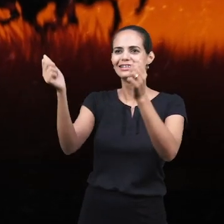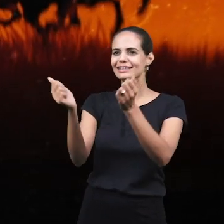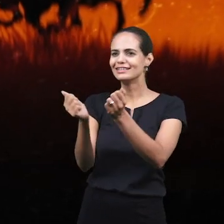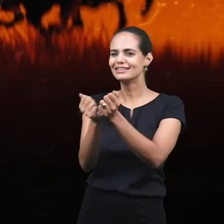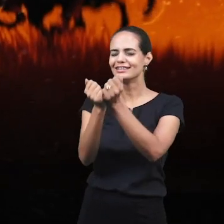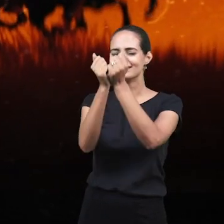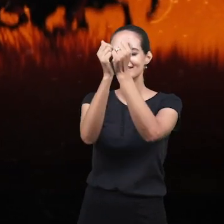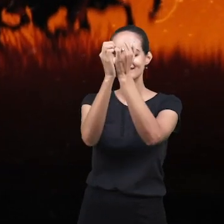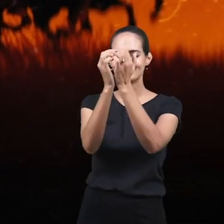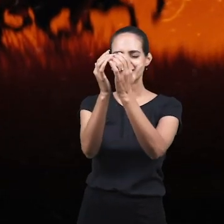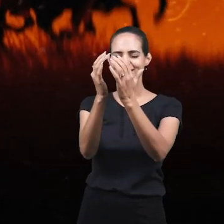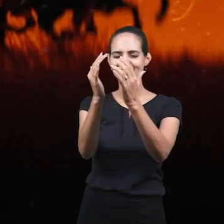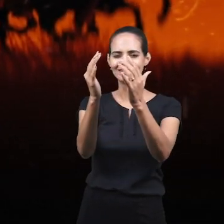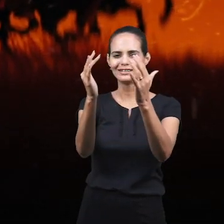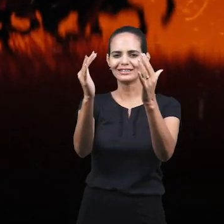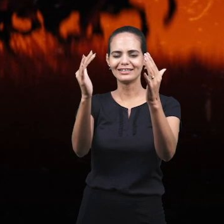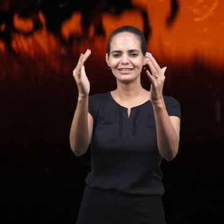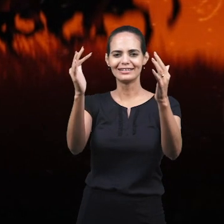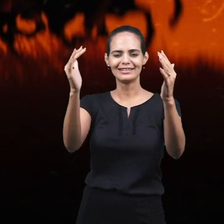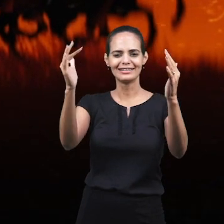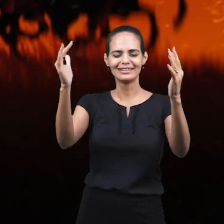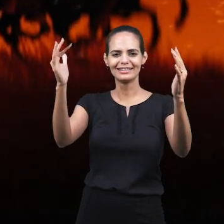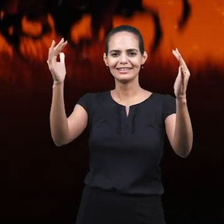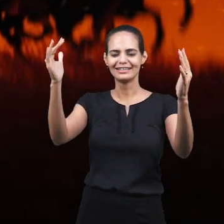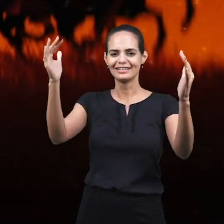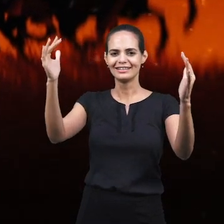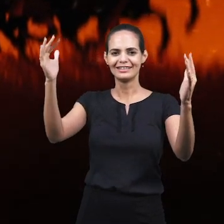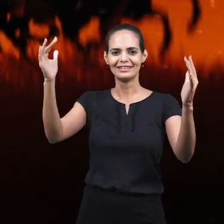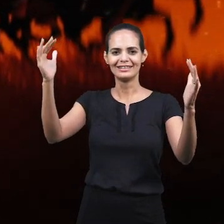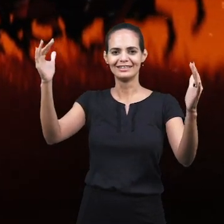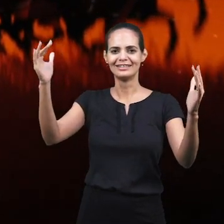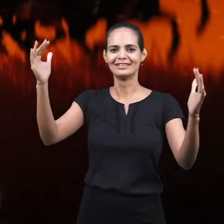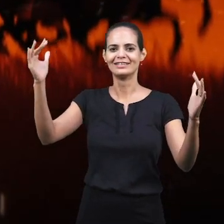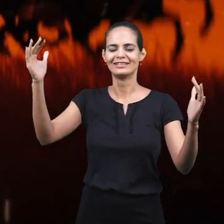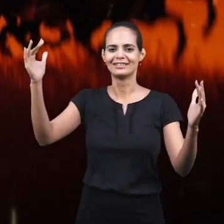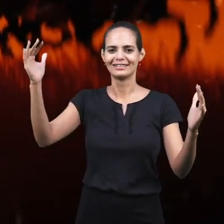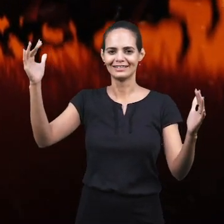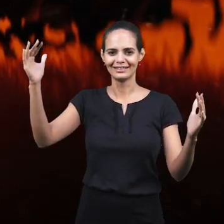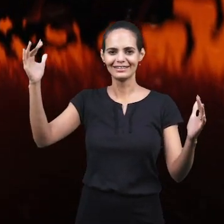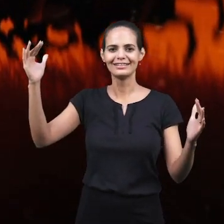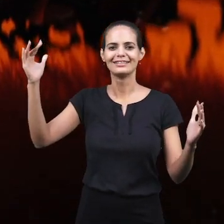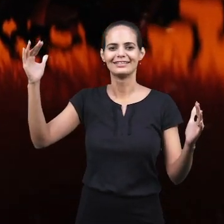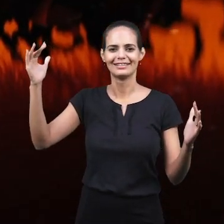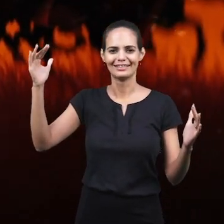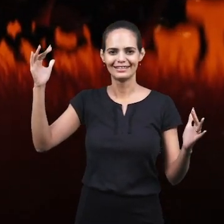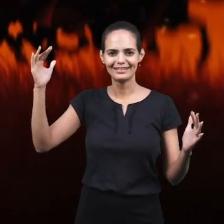alegria e toda glória, que este